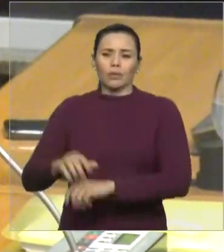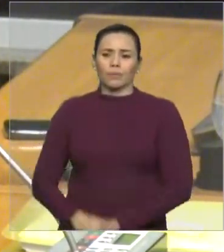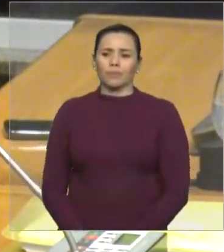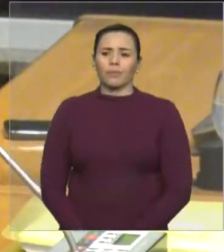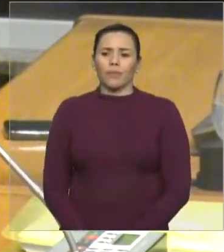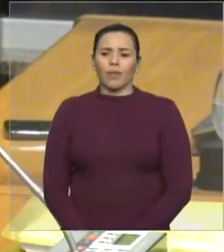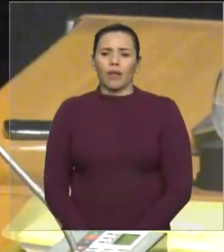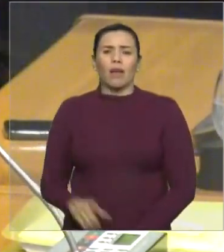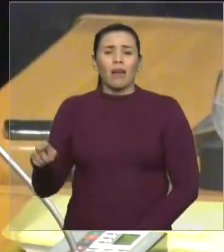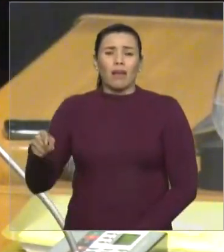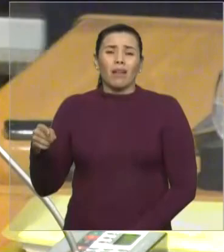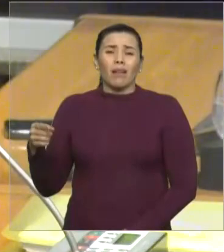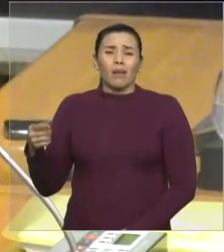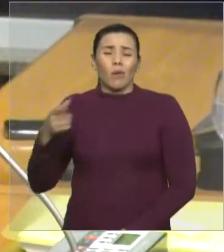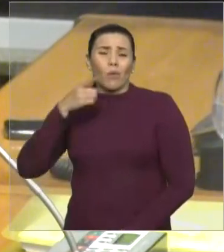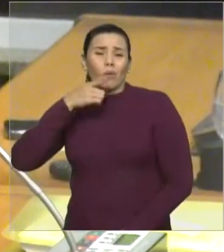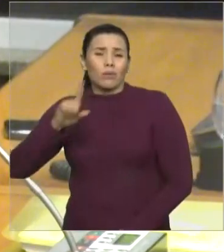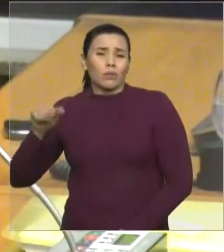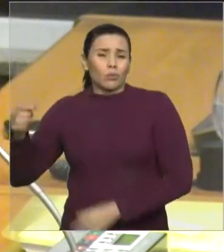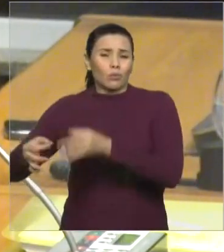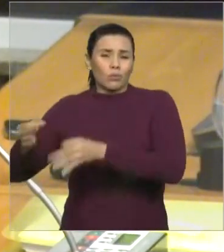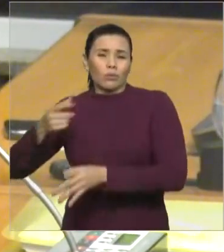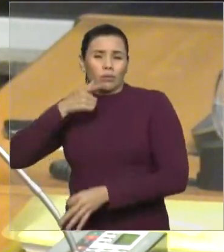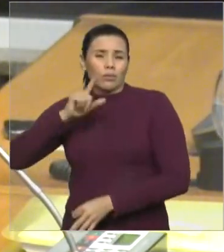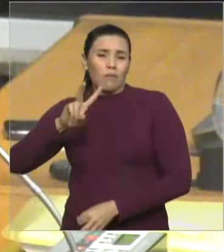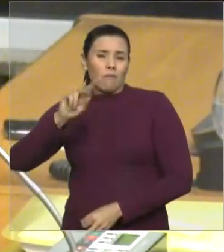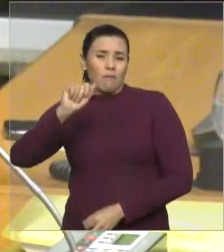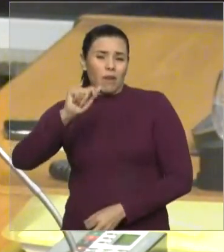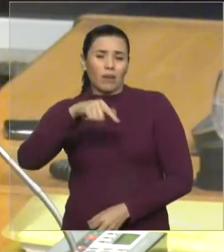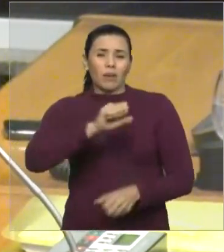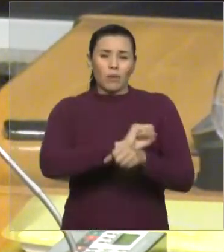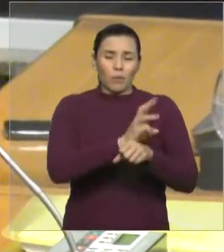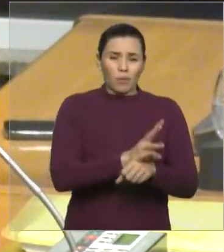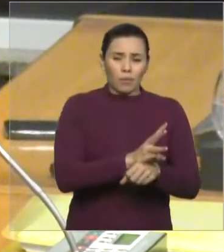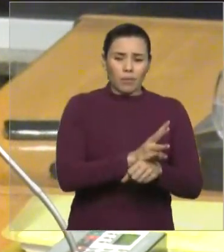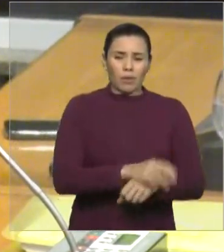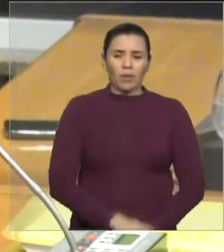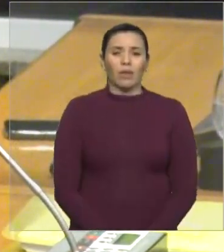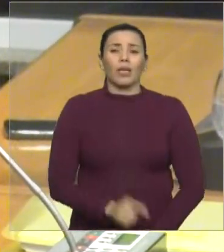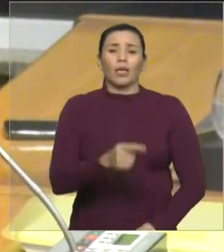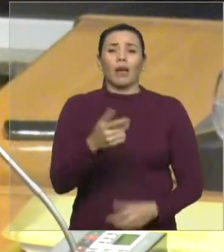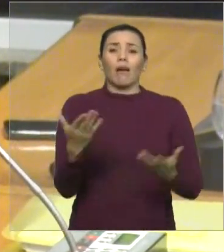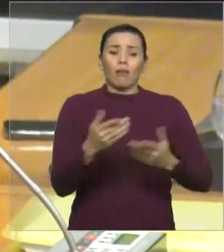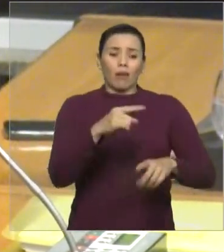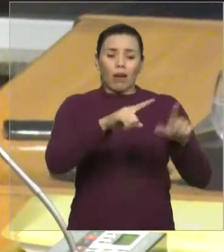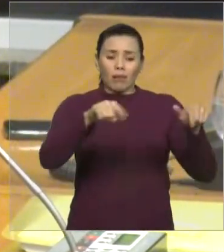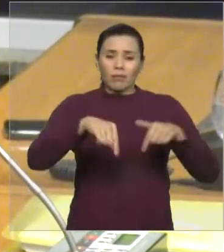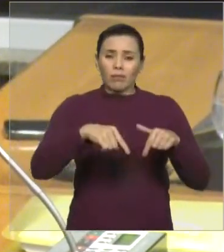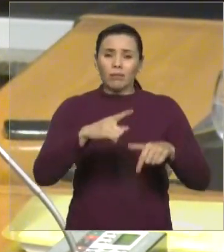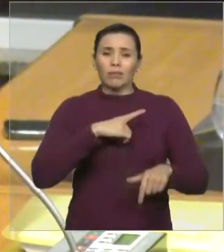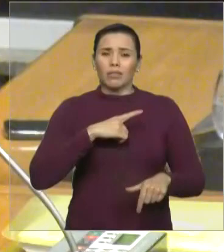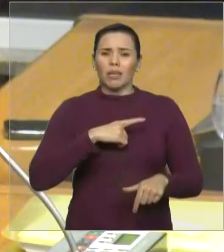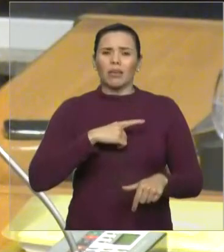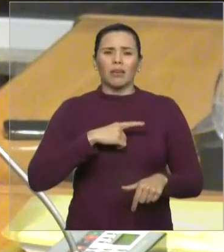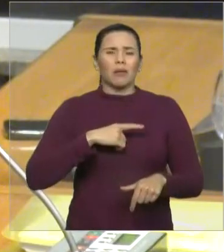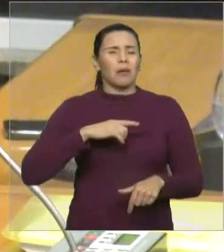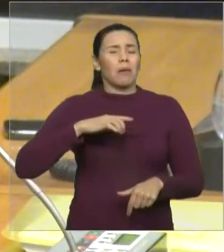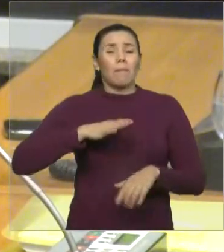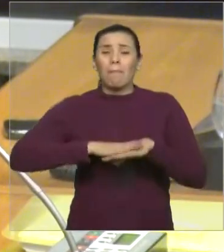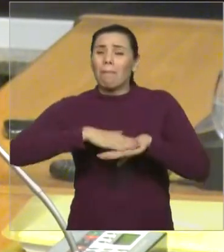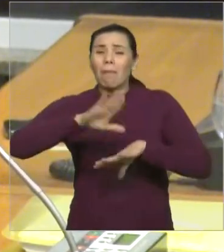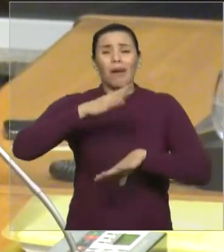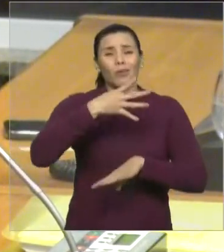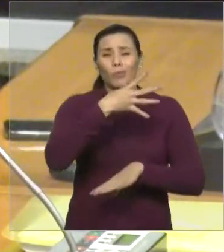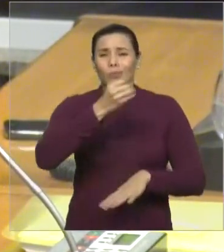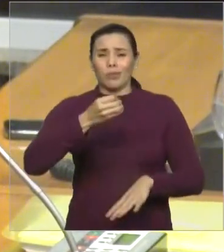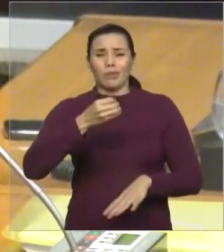doutora Rosimeire me disse, Osmarie, depende. O certo é que isso afeta a qualidade do curso, diminui